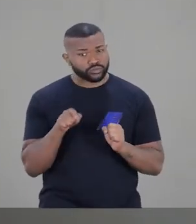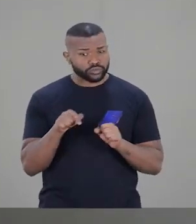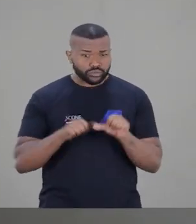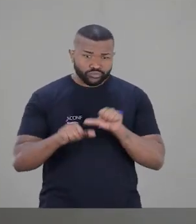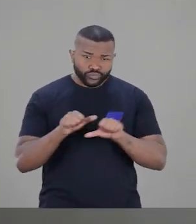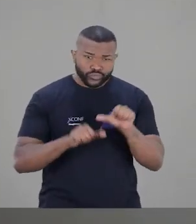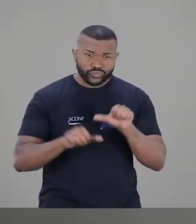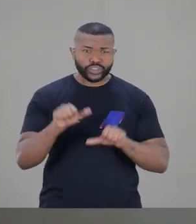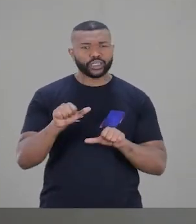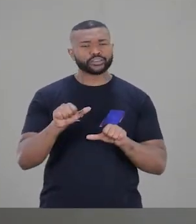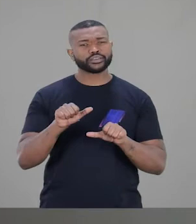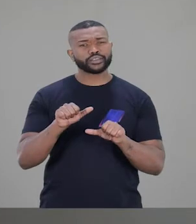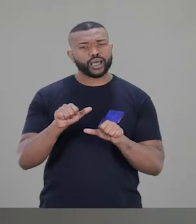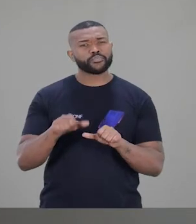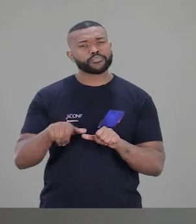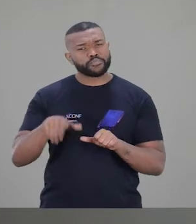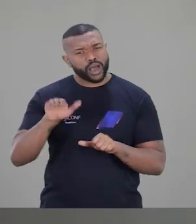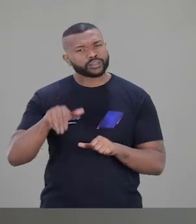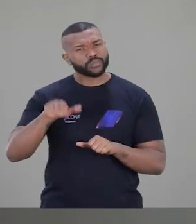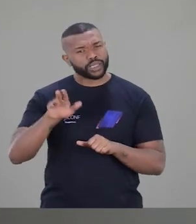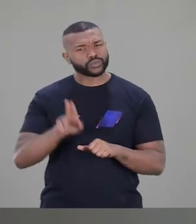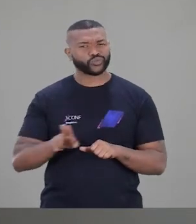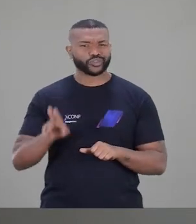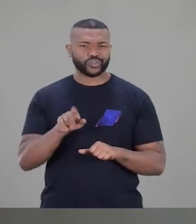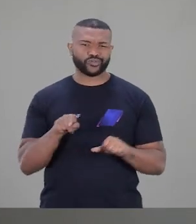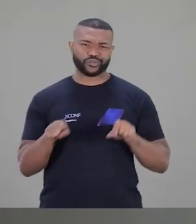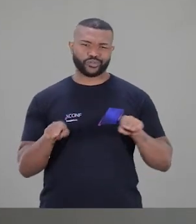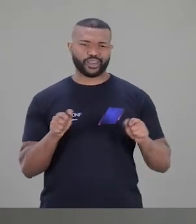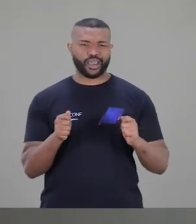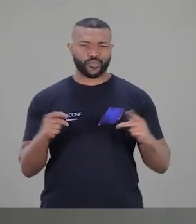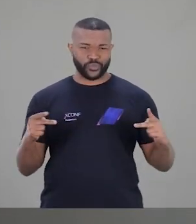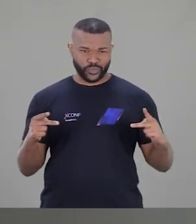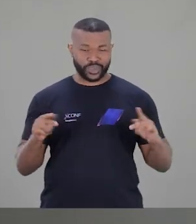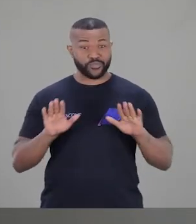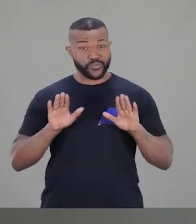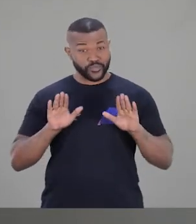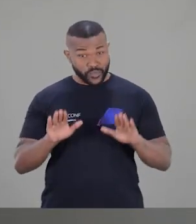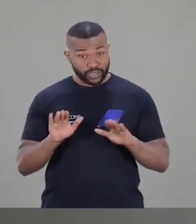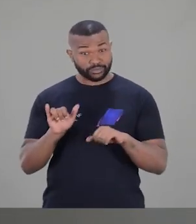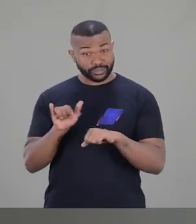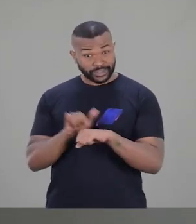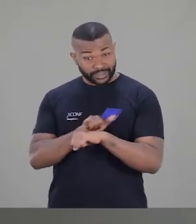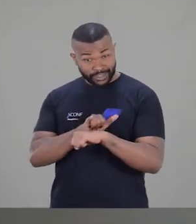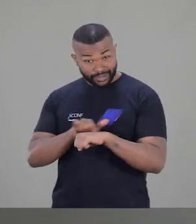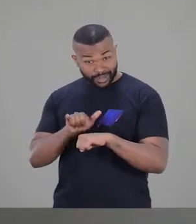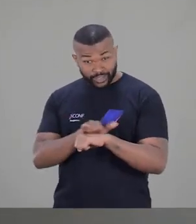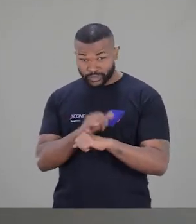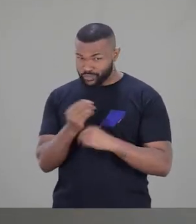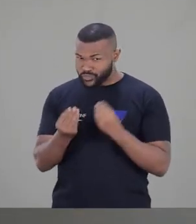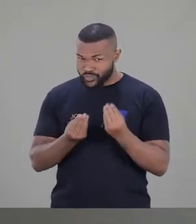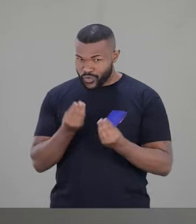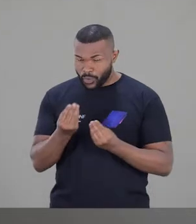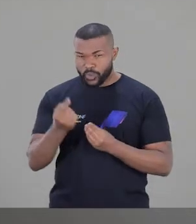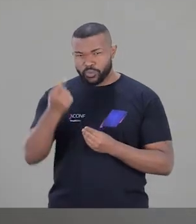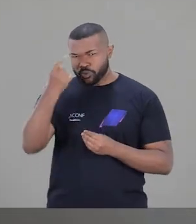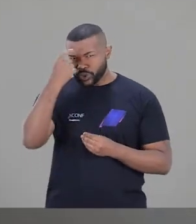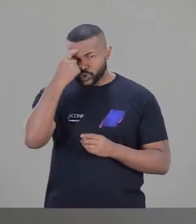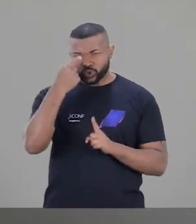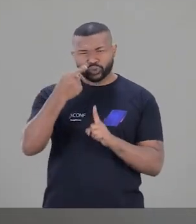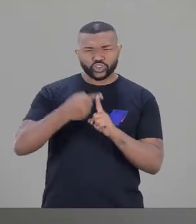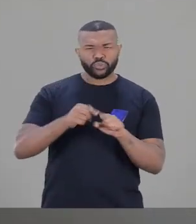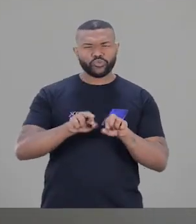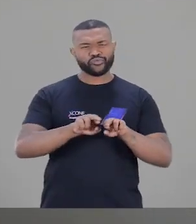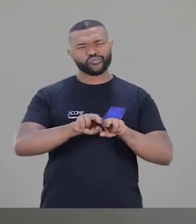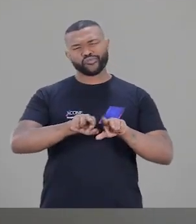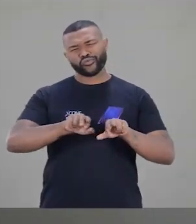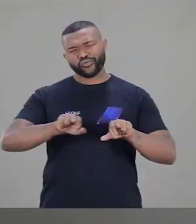fazer essa alteração mais de uma vez nas duas aplicações. Mas, com a estratégia de modularização, a gente pensou em vários tipos